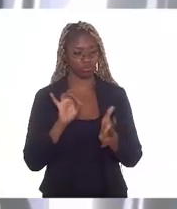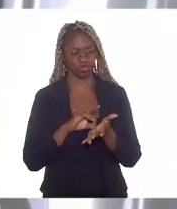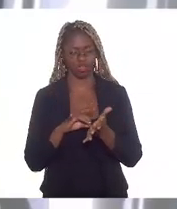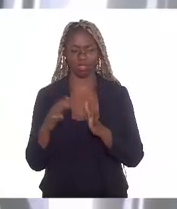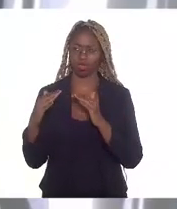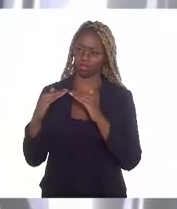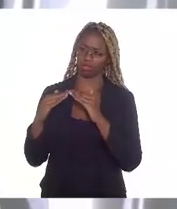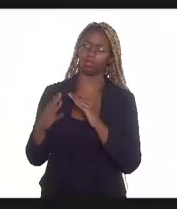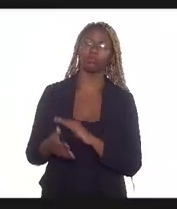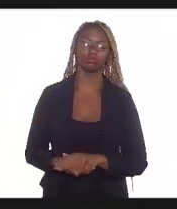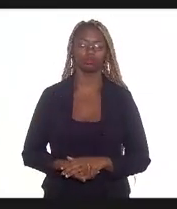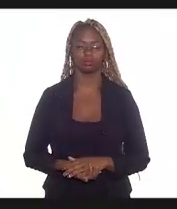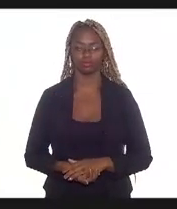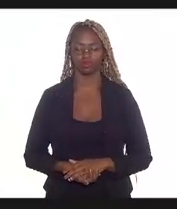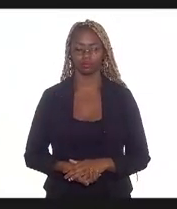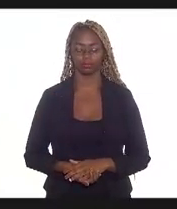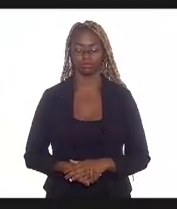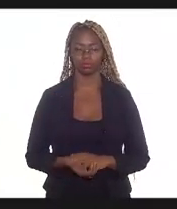Ok.